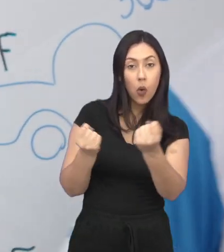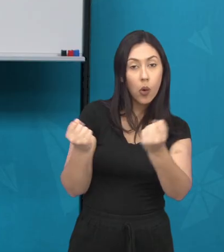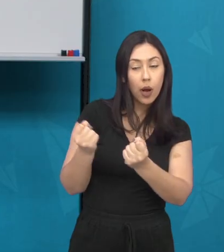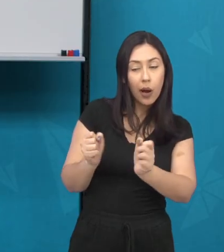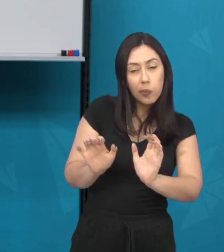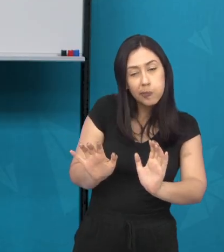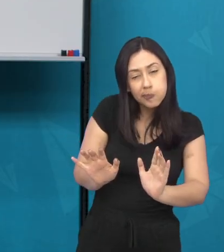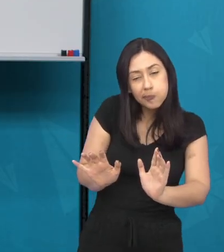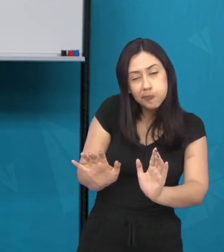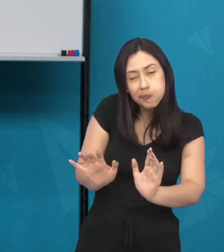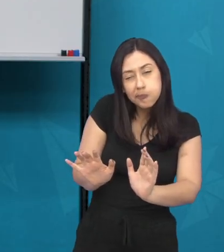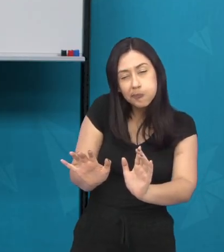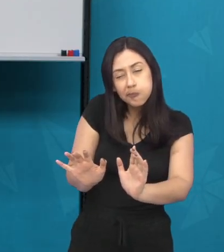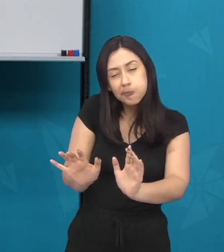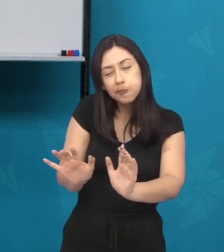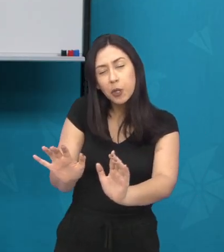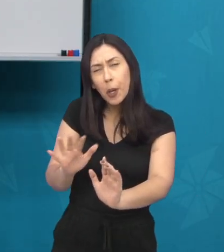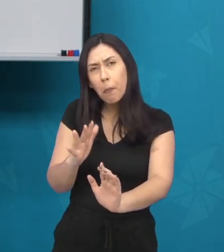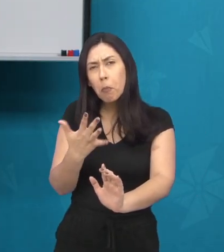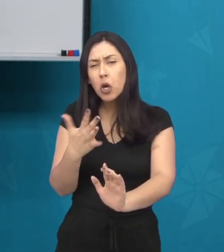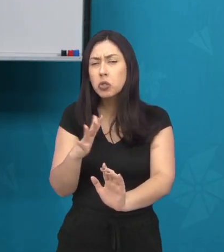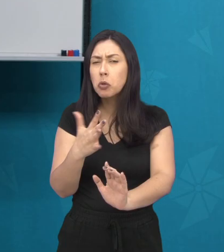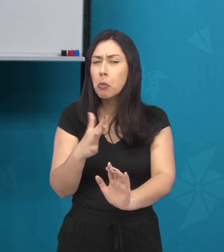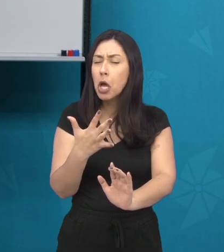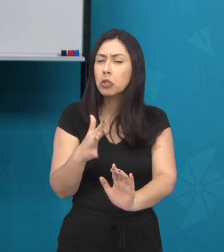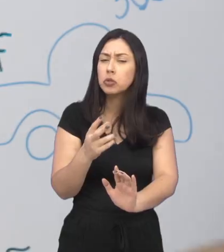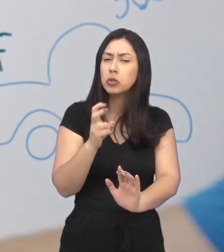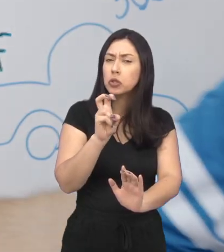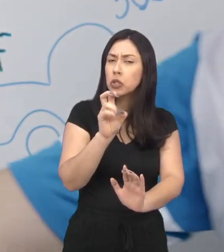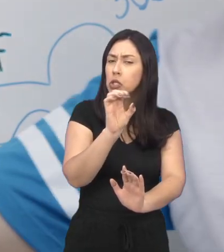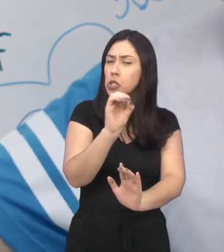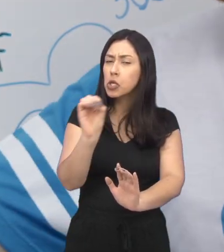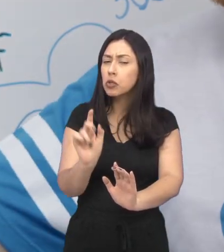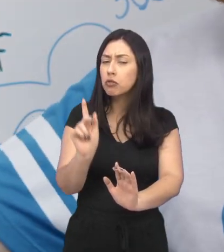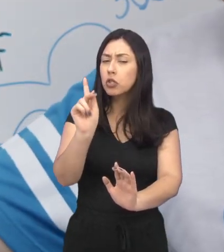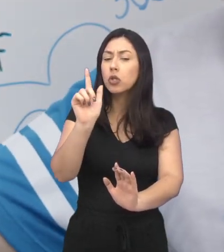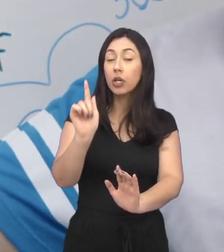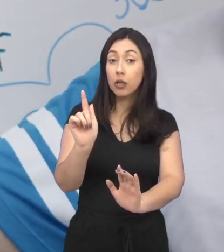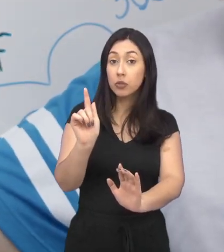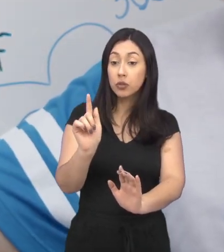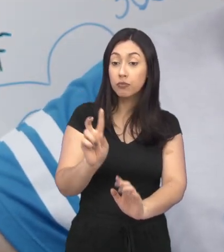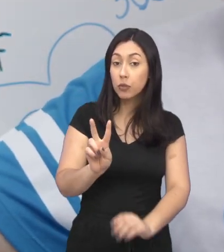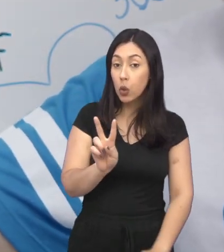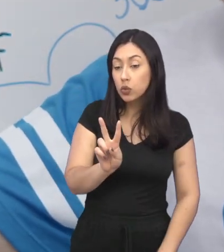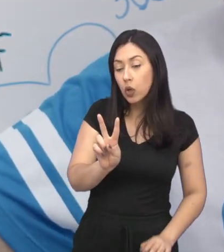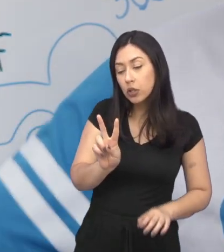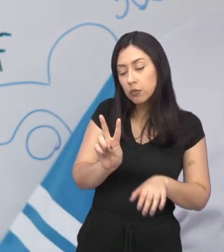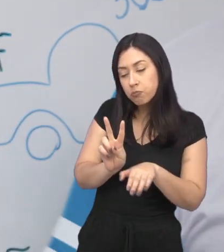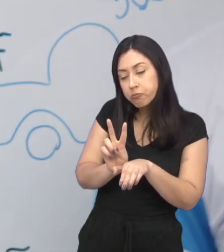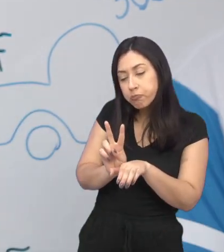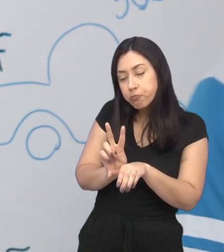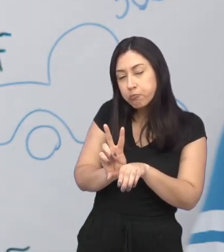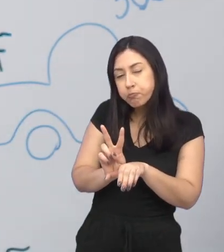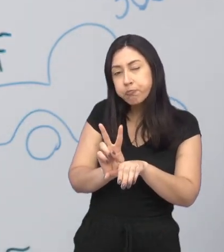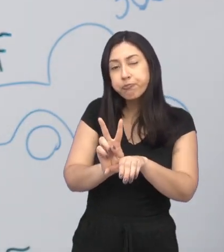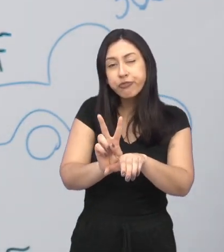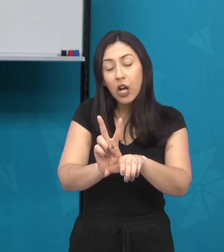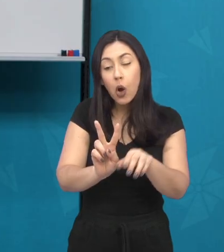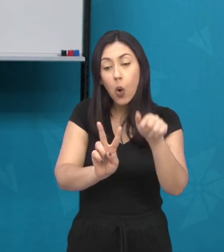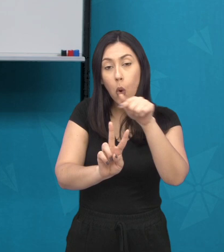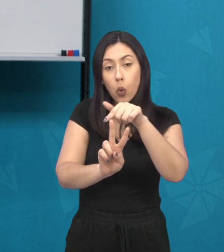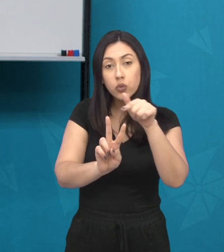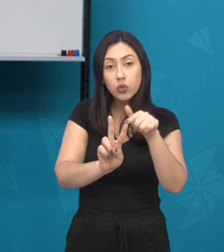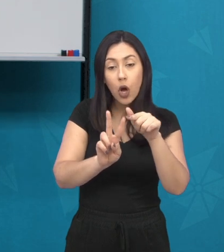automóvel simples de mais ou menos 500 Kg essas duas pessoas fazem uma força F beleza